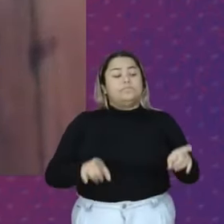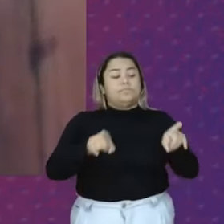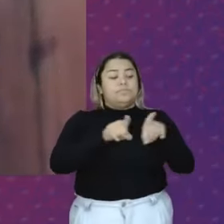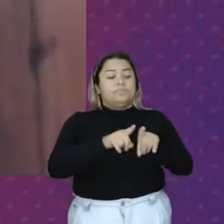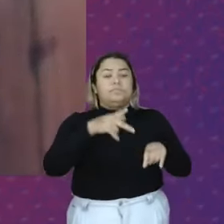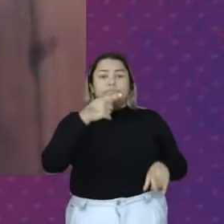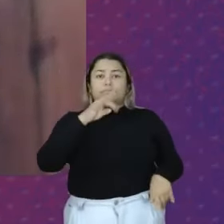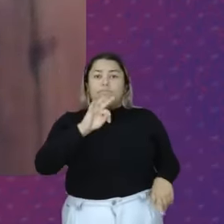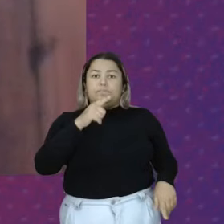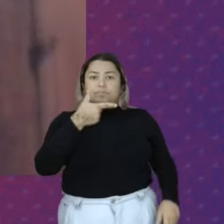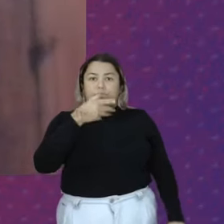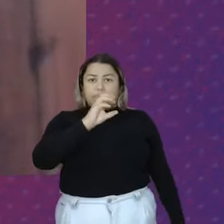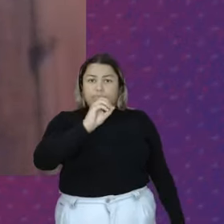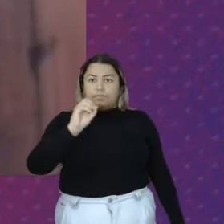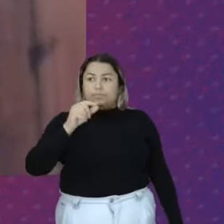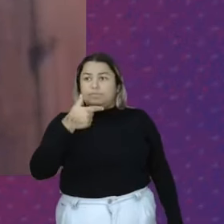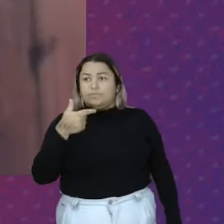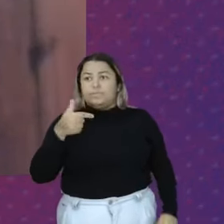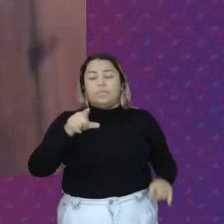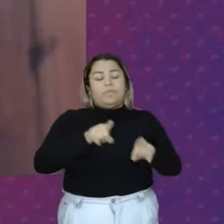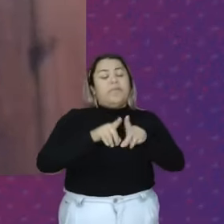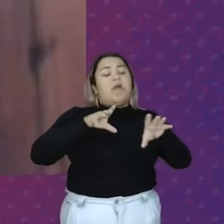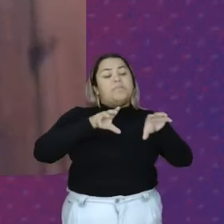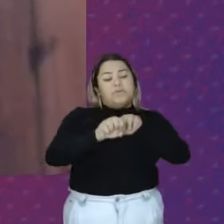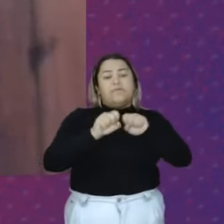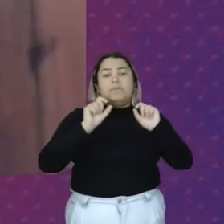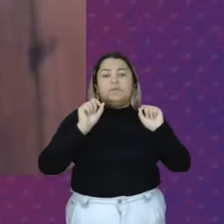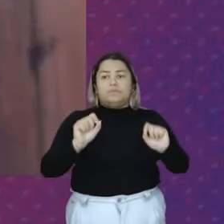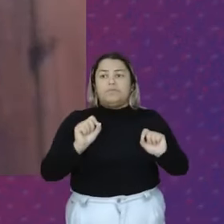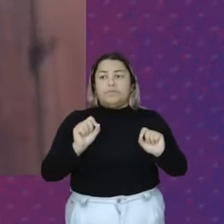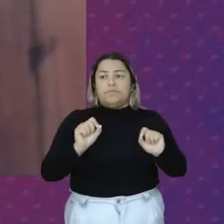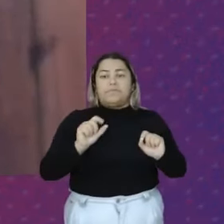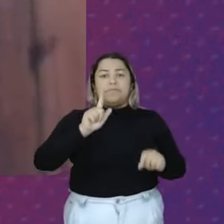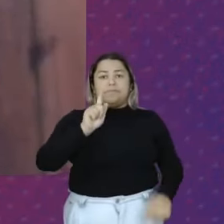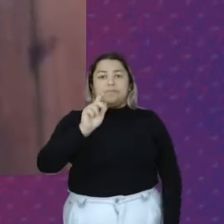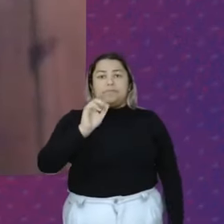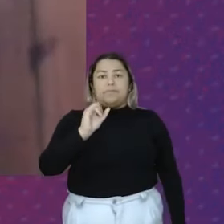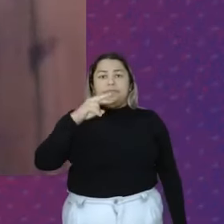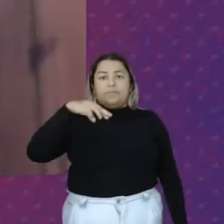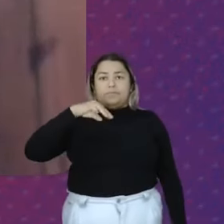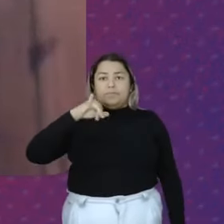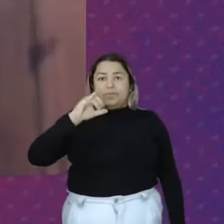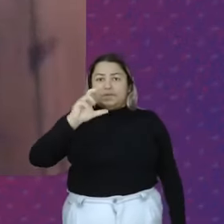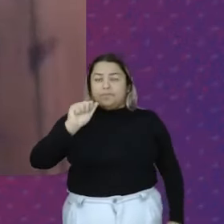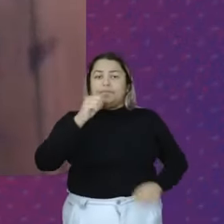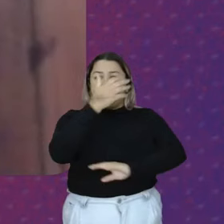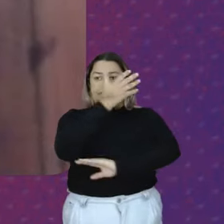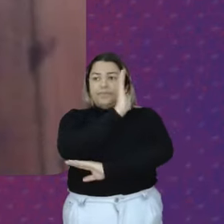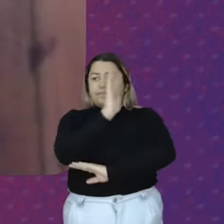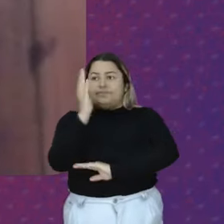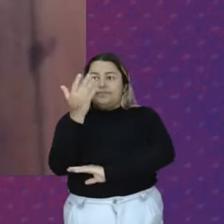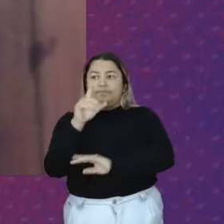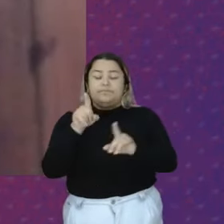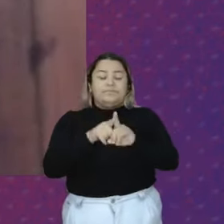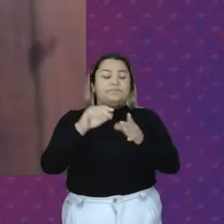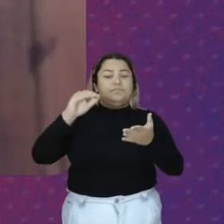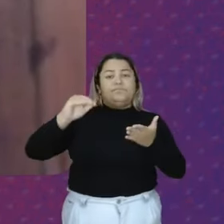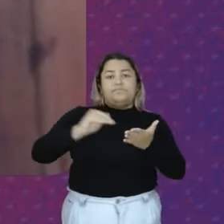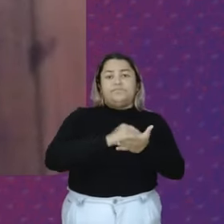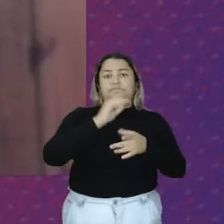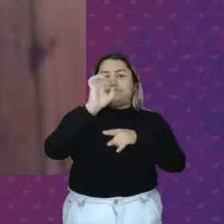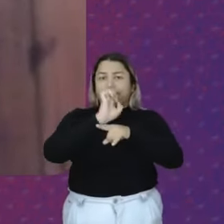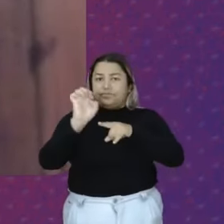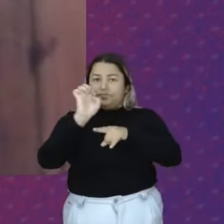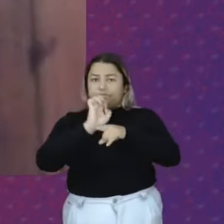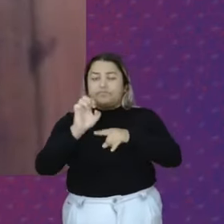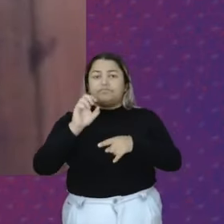desde 2002 a minha formação é de química ambiental eu estou na setorial na Secretaria de ente Estadual do PT do